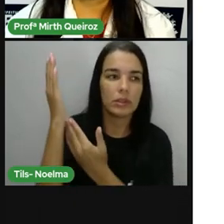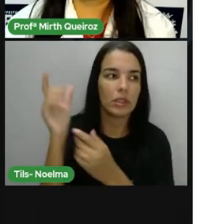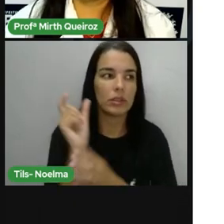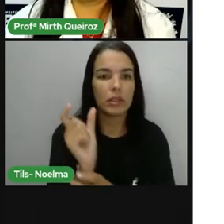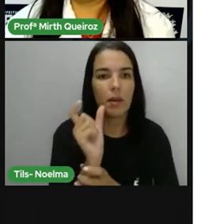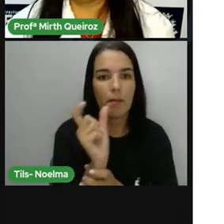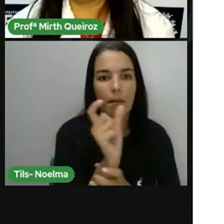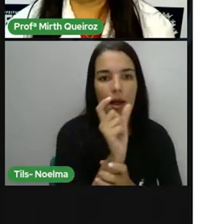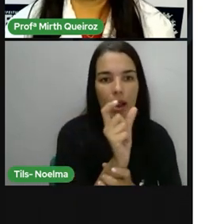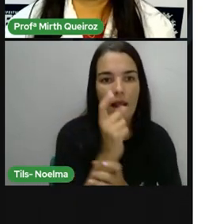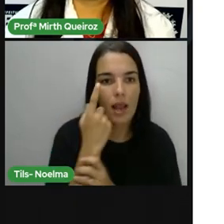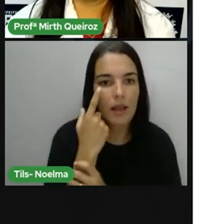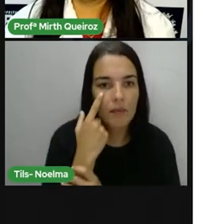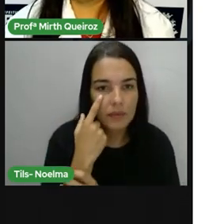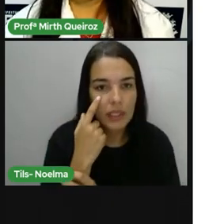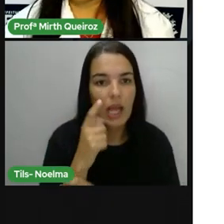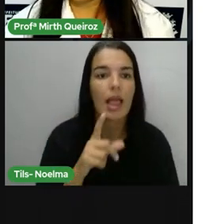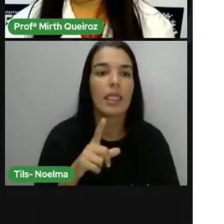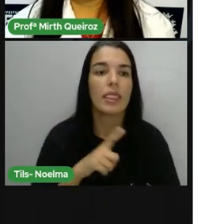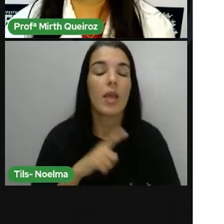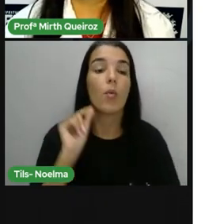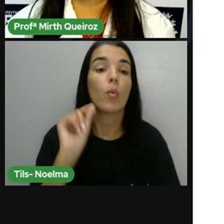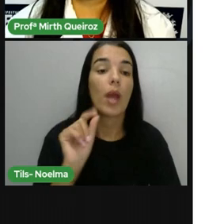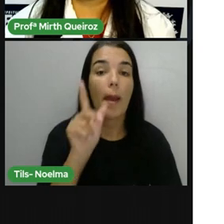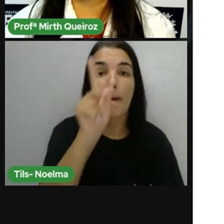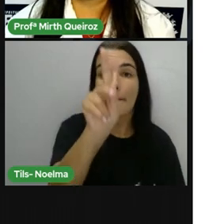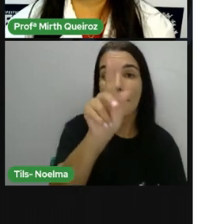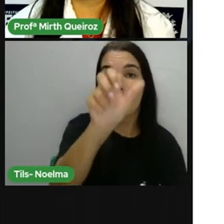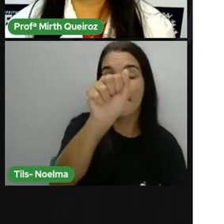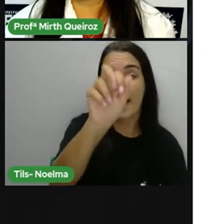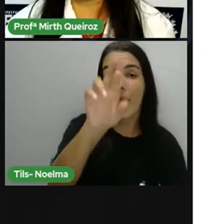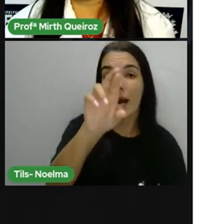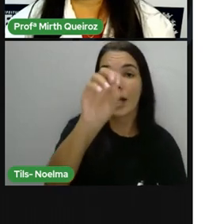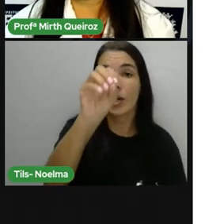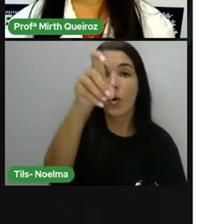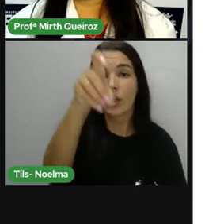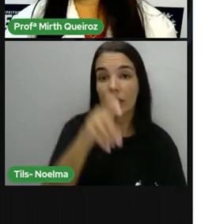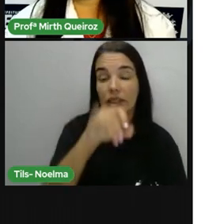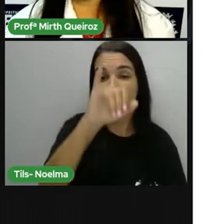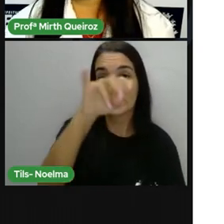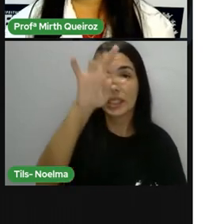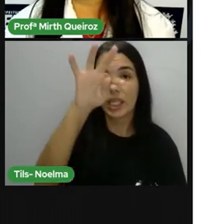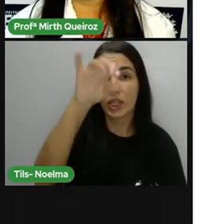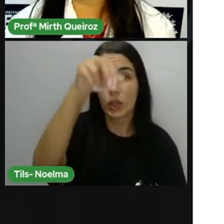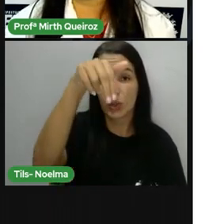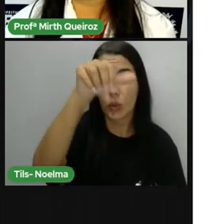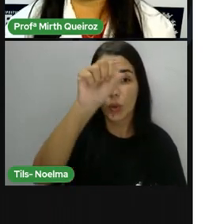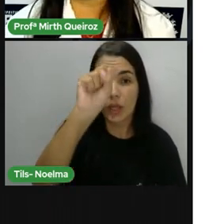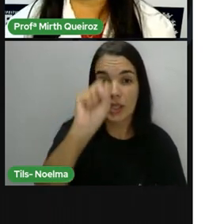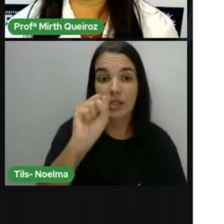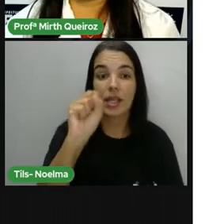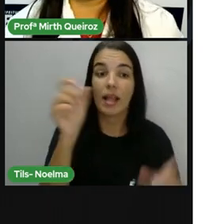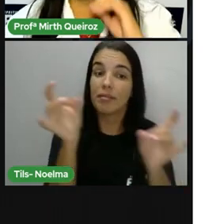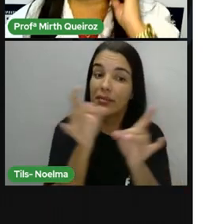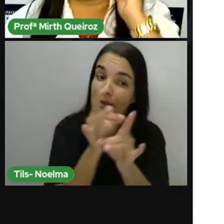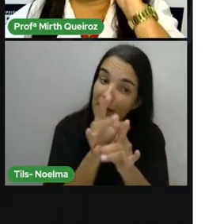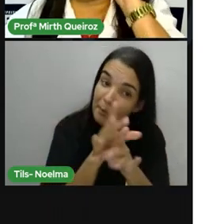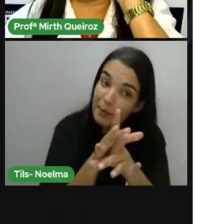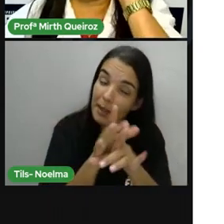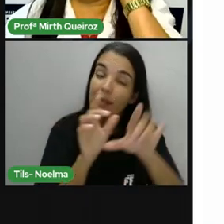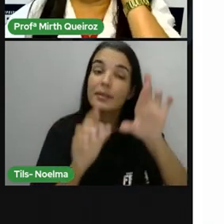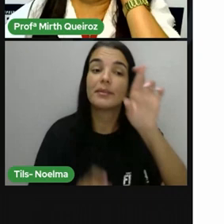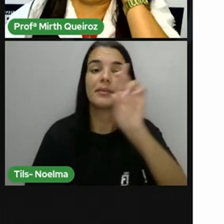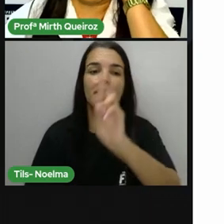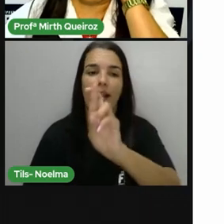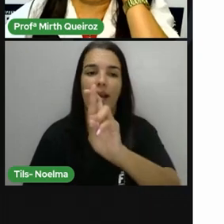destroyer, geyser, meyer. São palavras terminadas em R. Então, vai continuar acentuadas, mesmo que